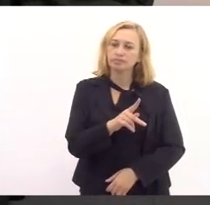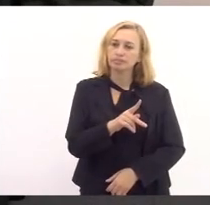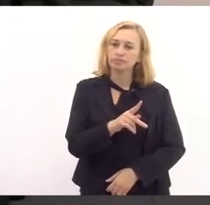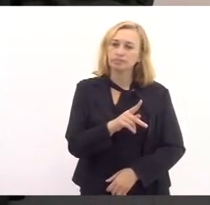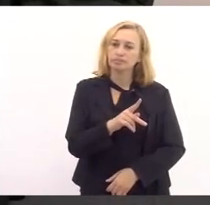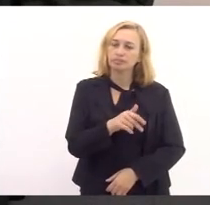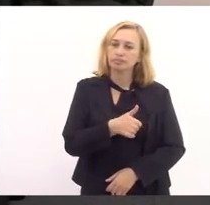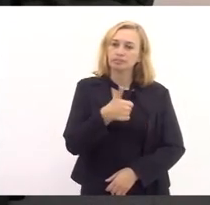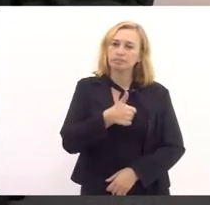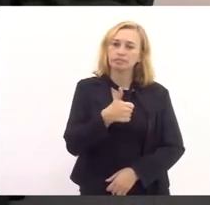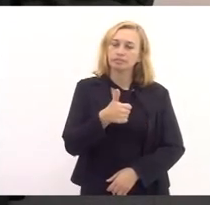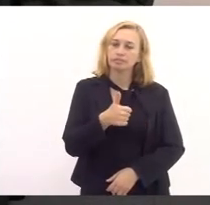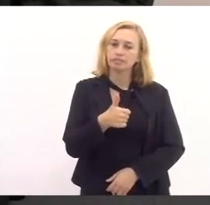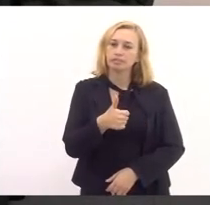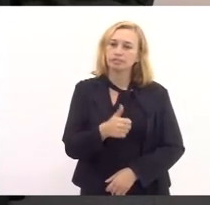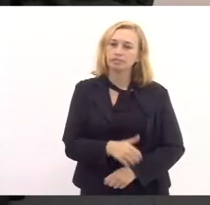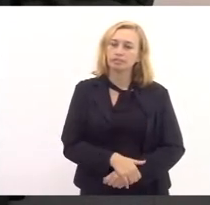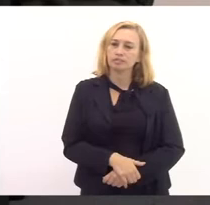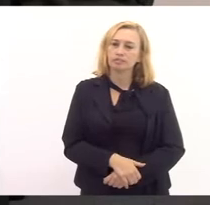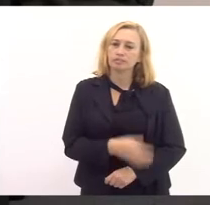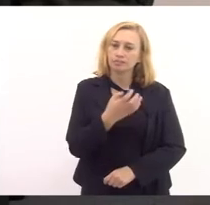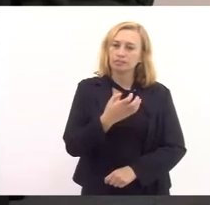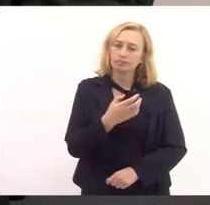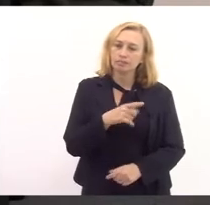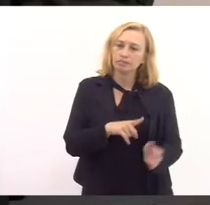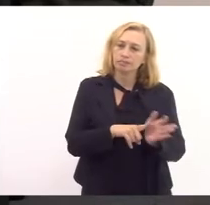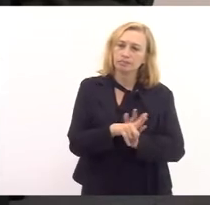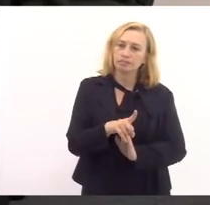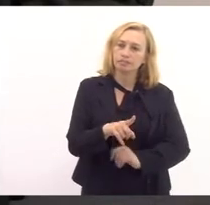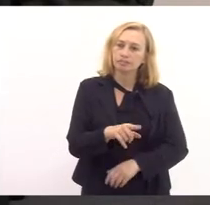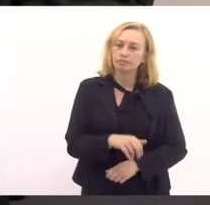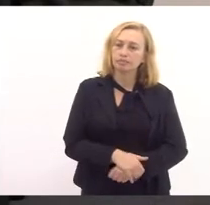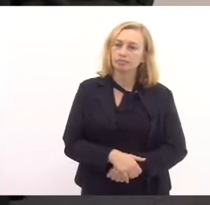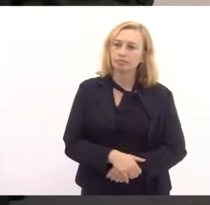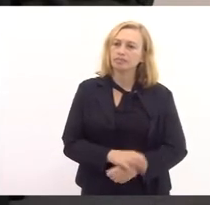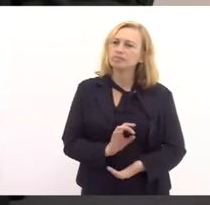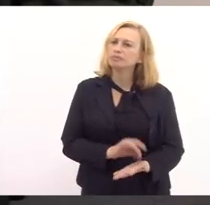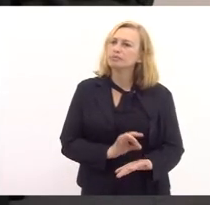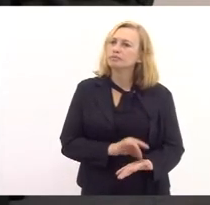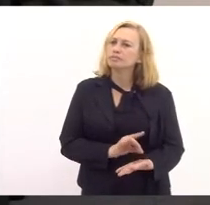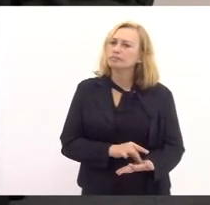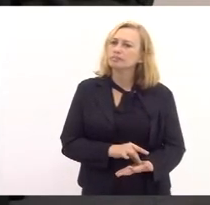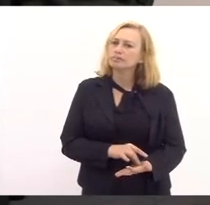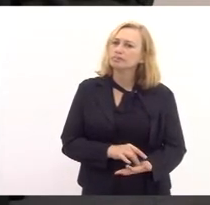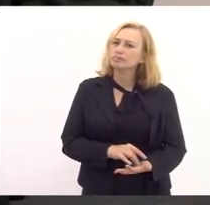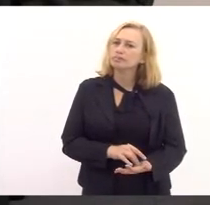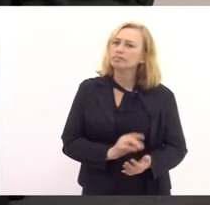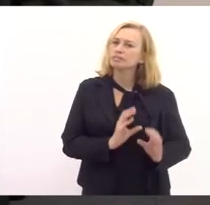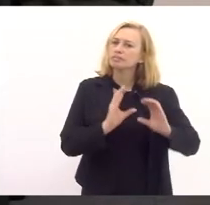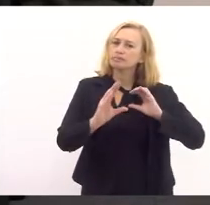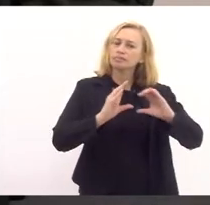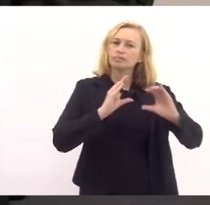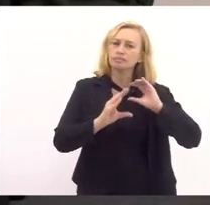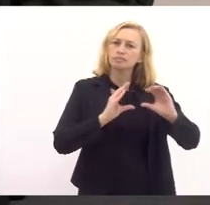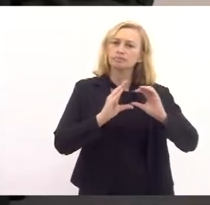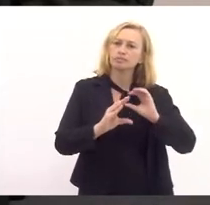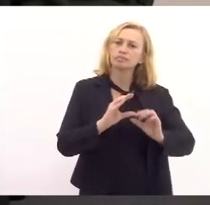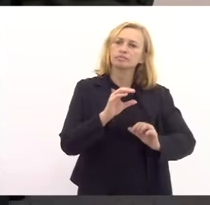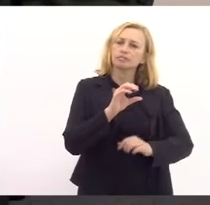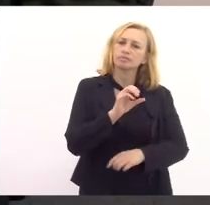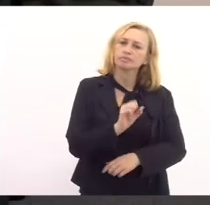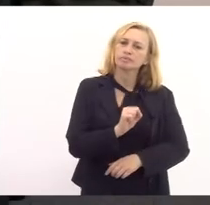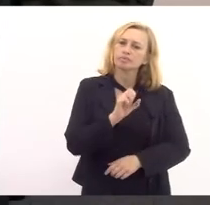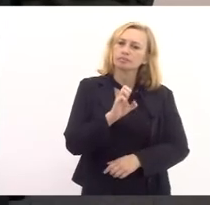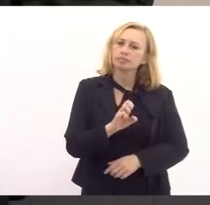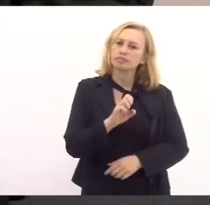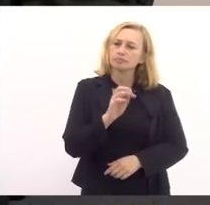respondeu. Né? Eu agora quero perguntar a CETRANS. É porque, na verdade, a interlocução com a CETRANS,